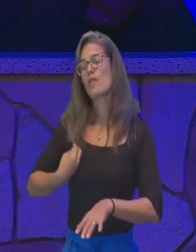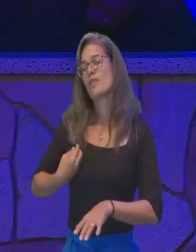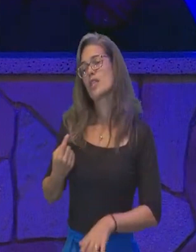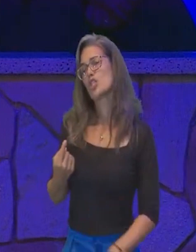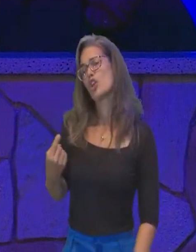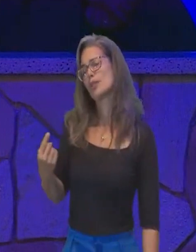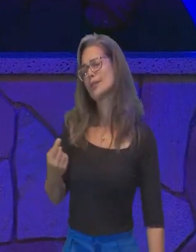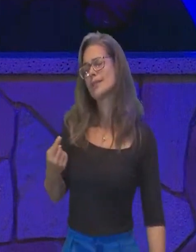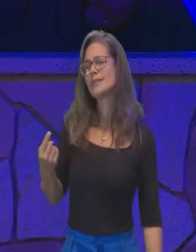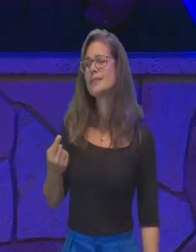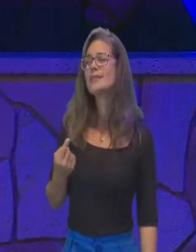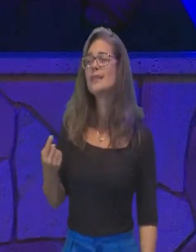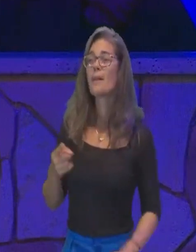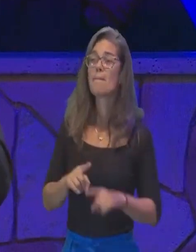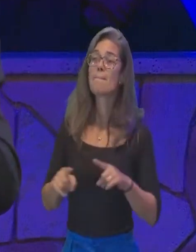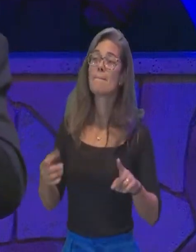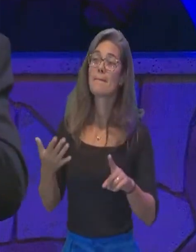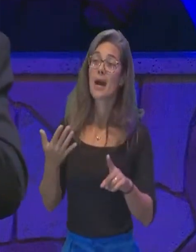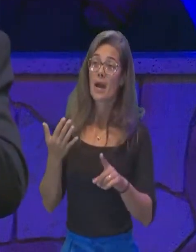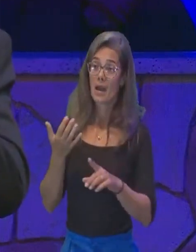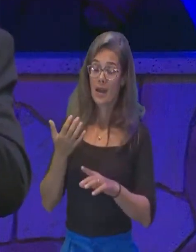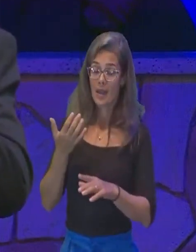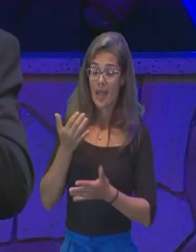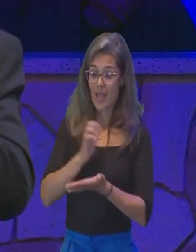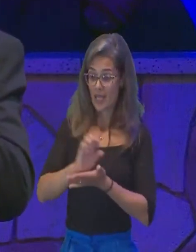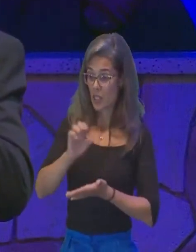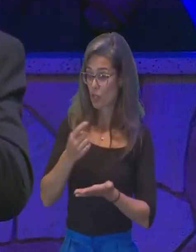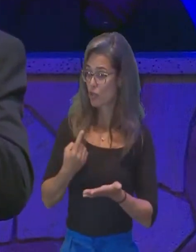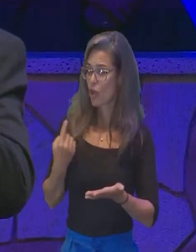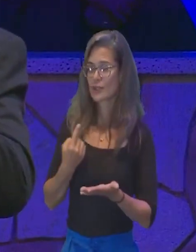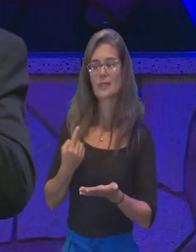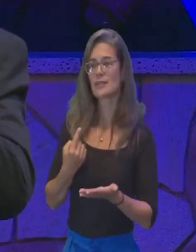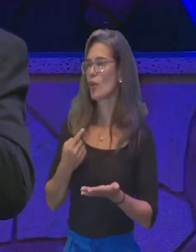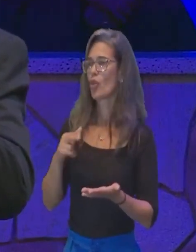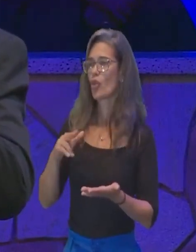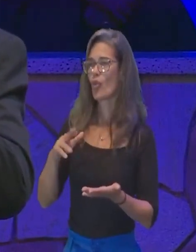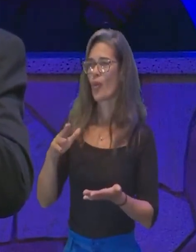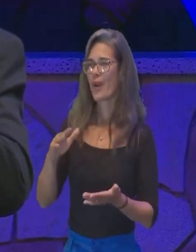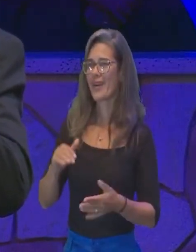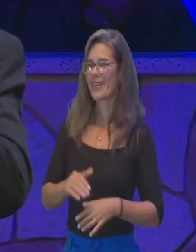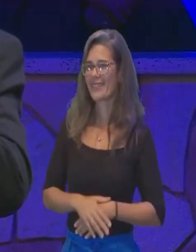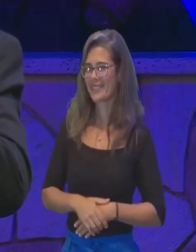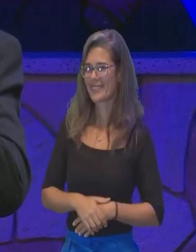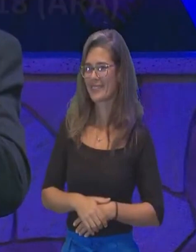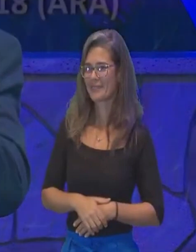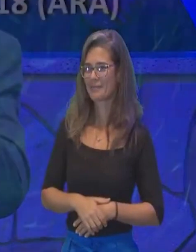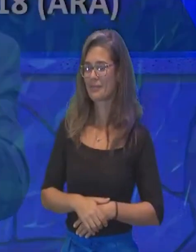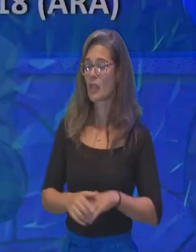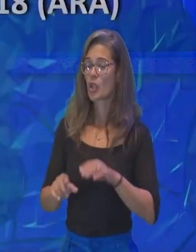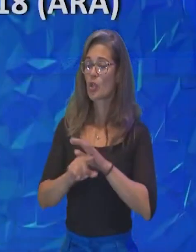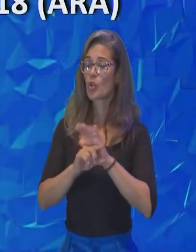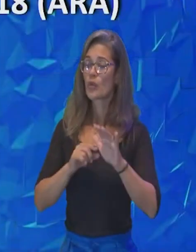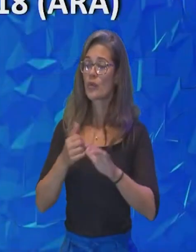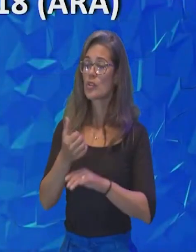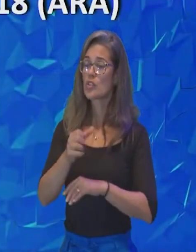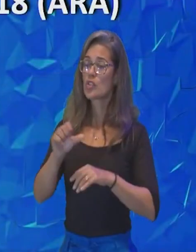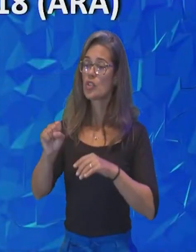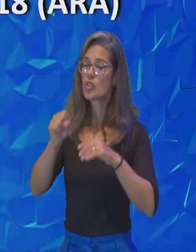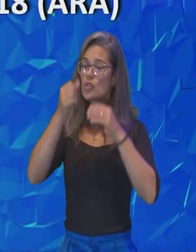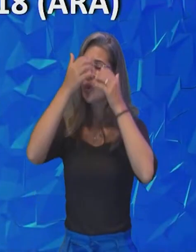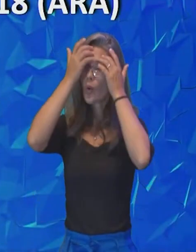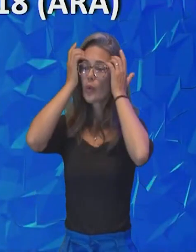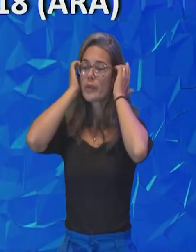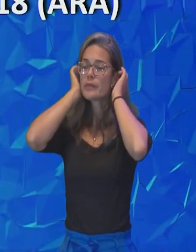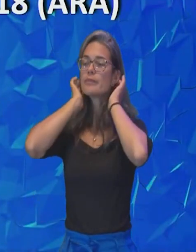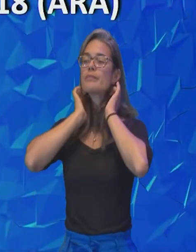mas o profeta não estava só. No verso 18, imaginei eu que o profeta já ia saindo